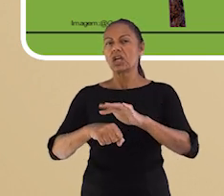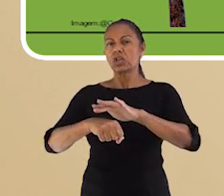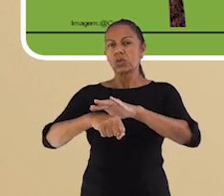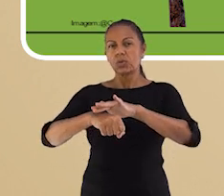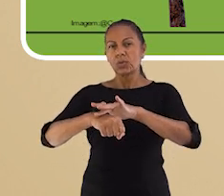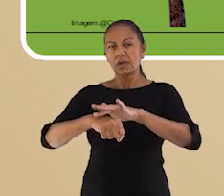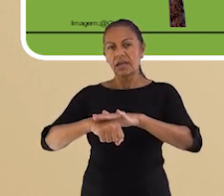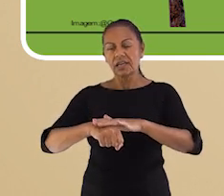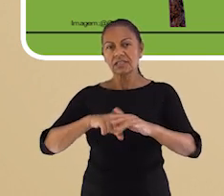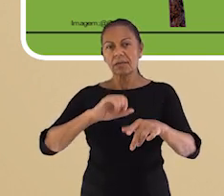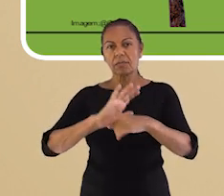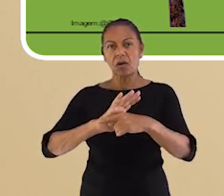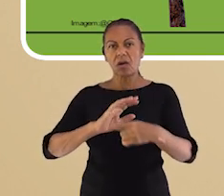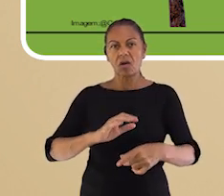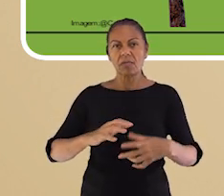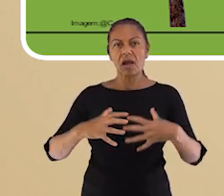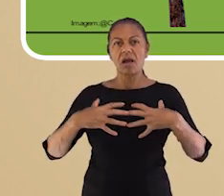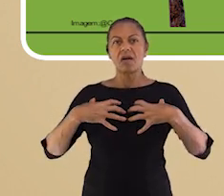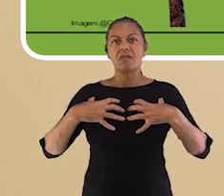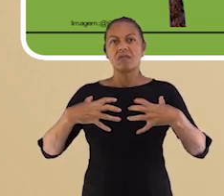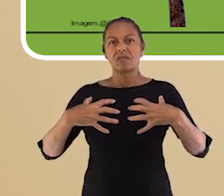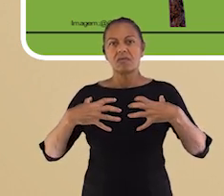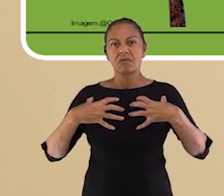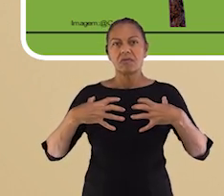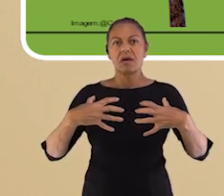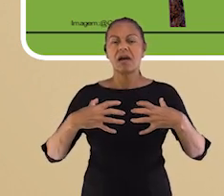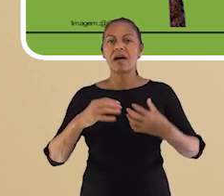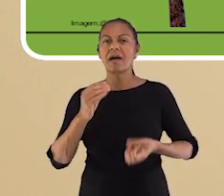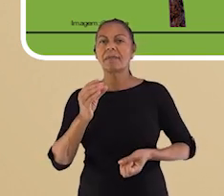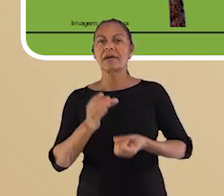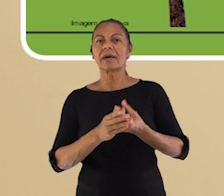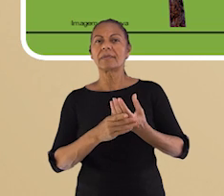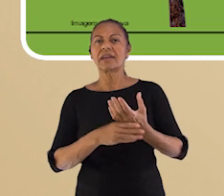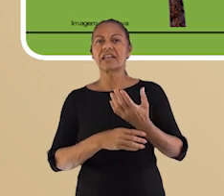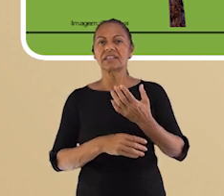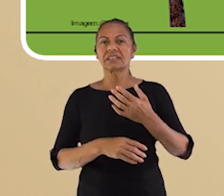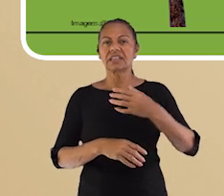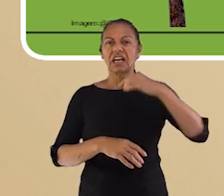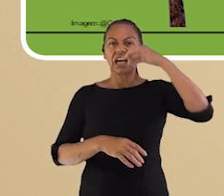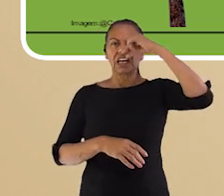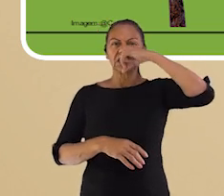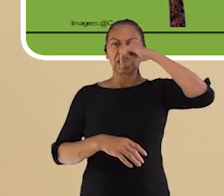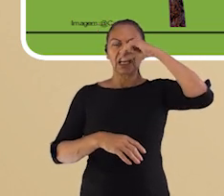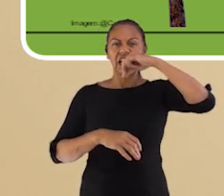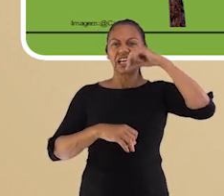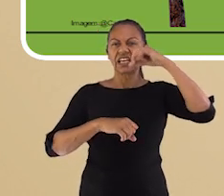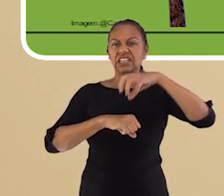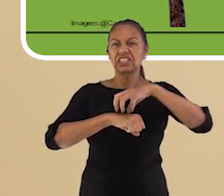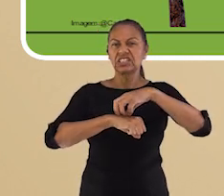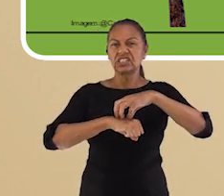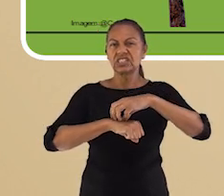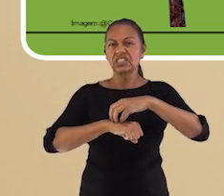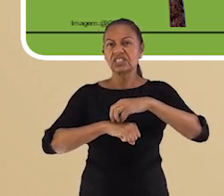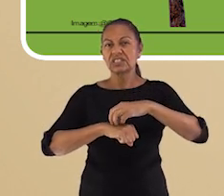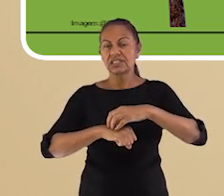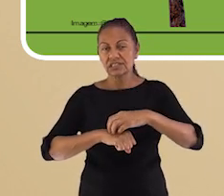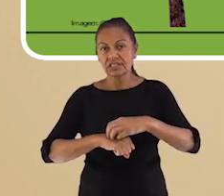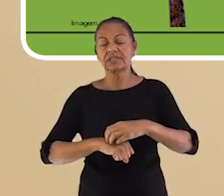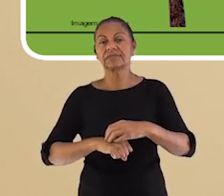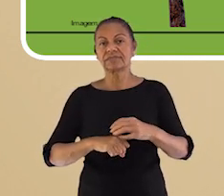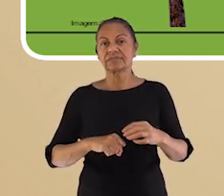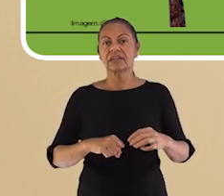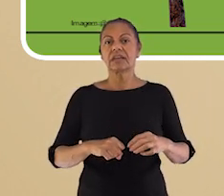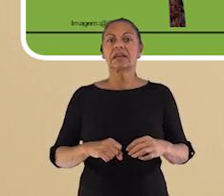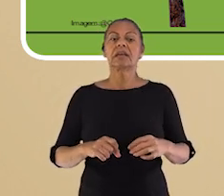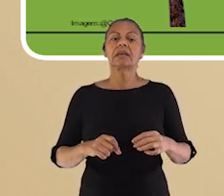de doenças respiratórias, o aparecimento de alergias e até mesmo intoxicações respiratórias.